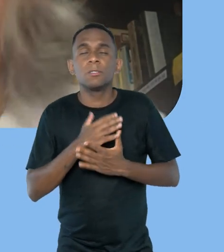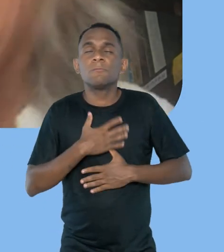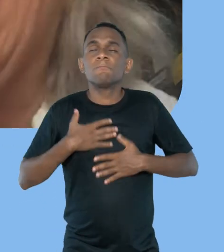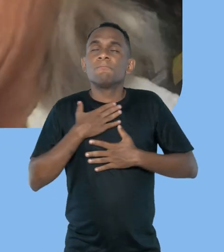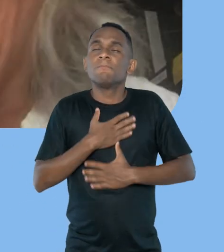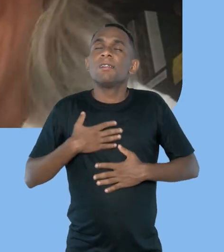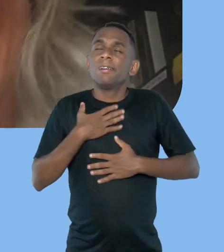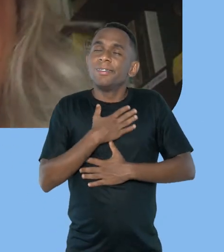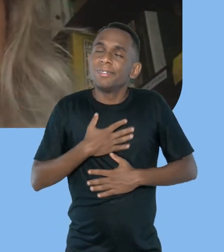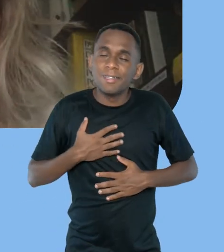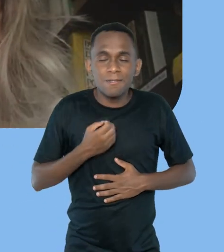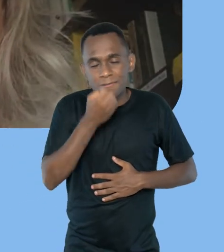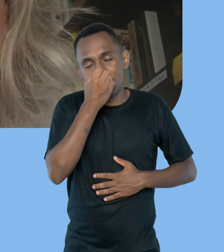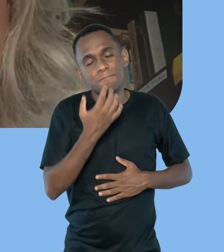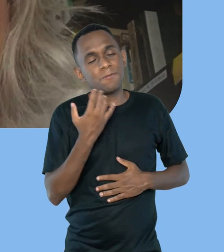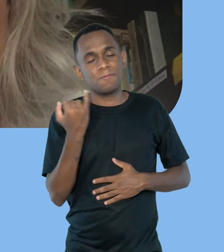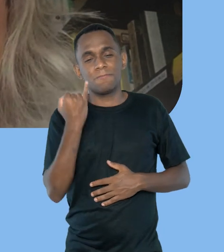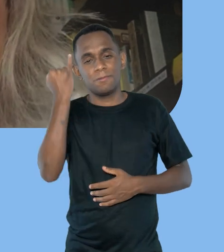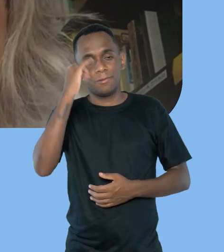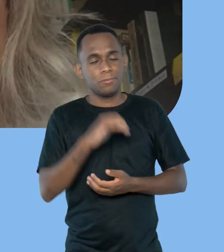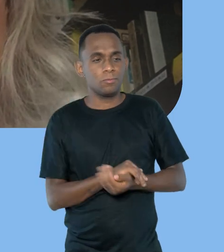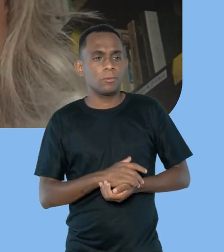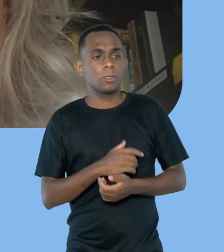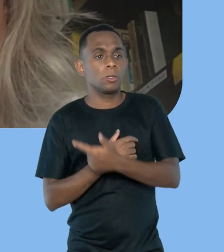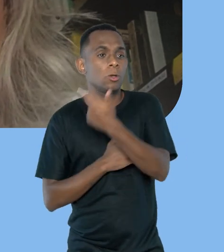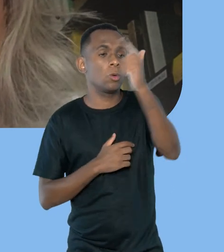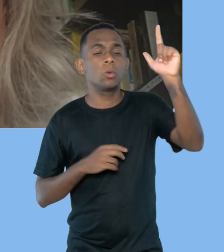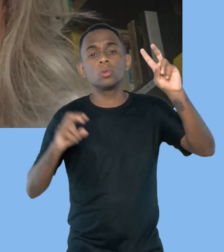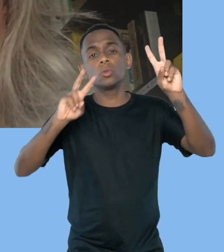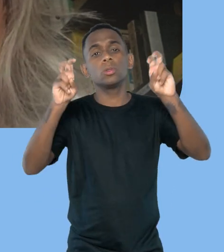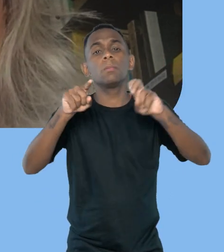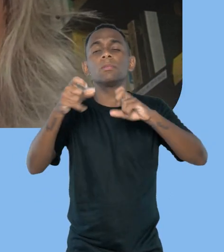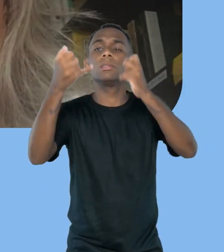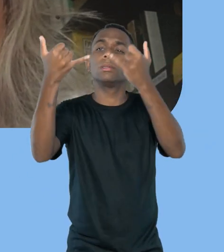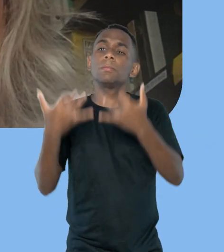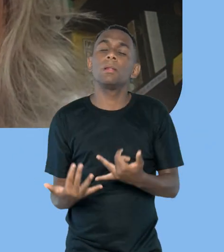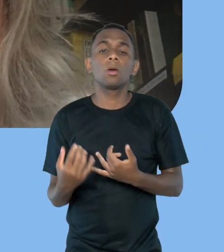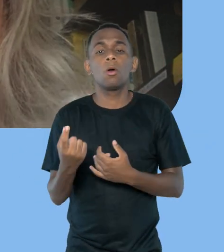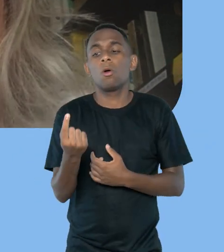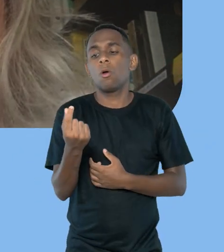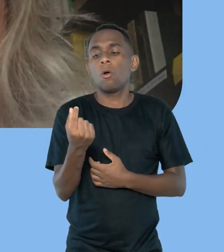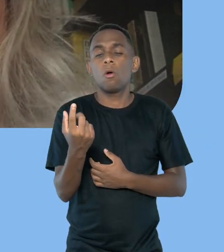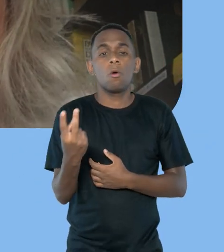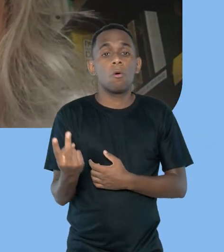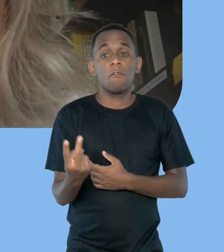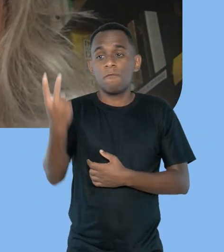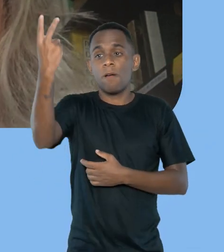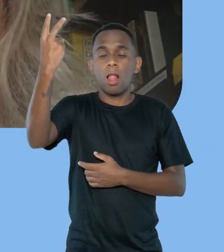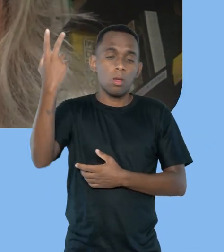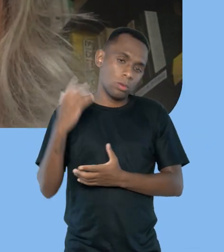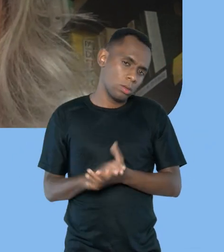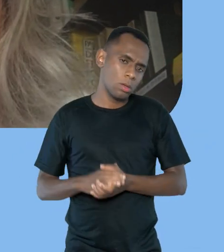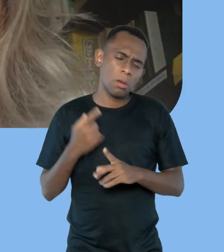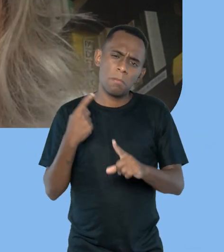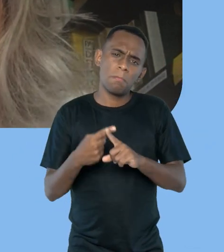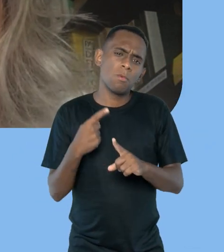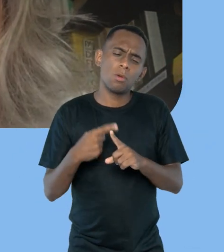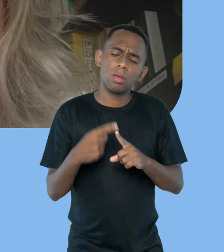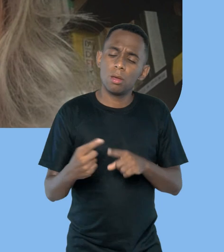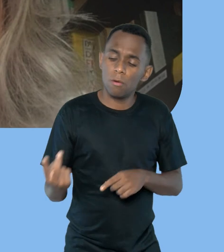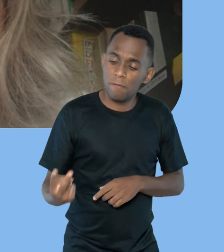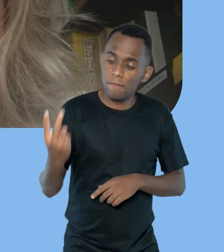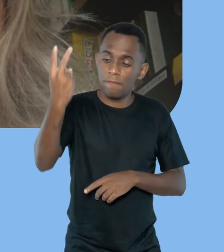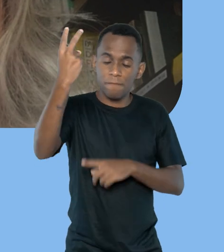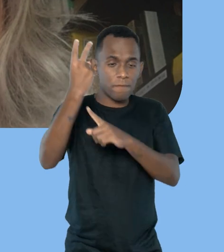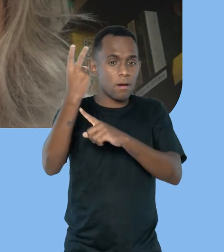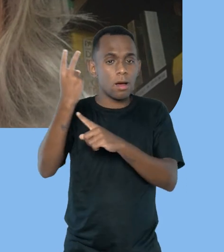grande. Outro ponto que você tocou aí em sua fala é o valor do livro, né? Por que os